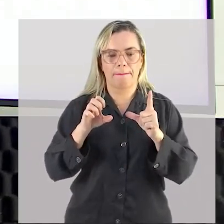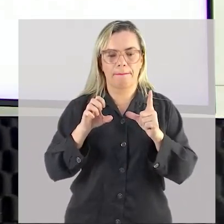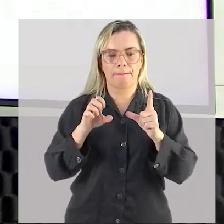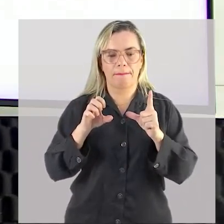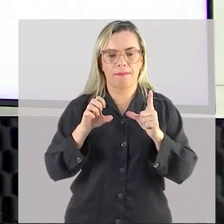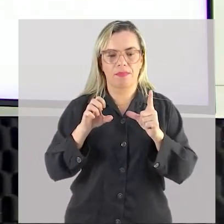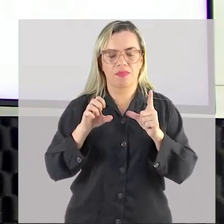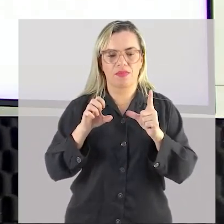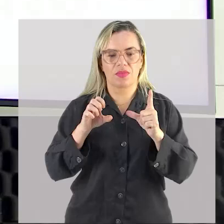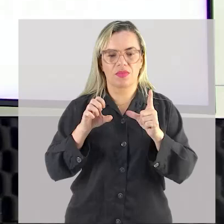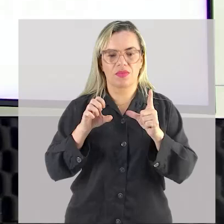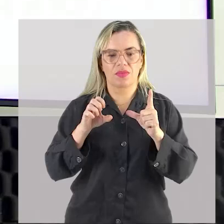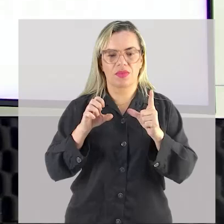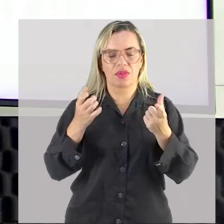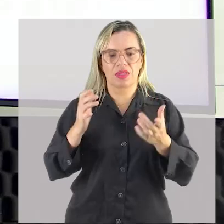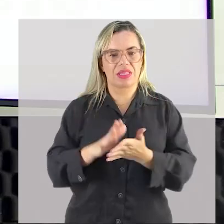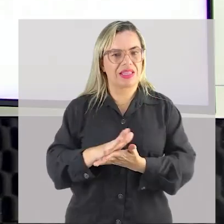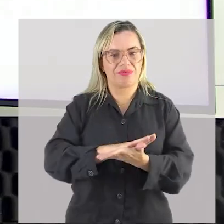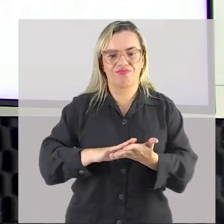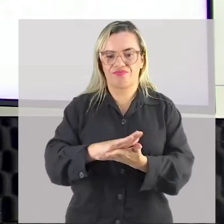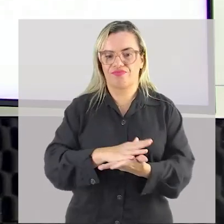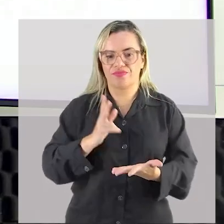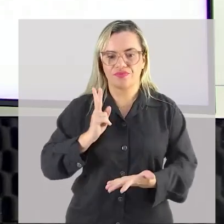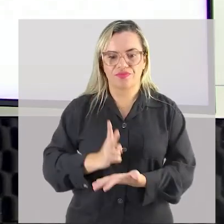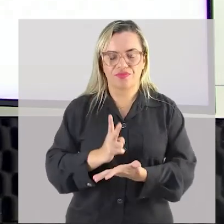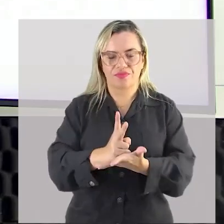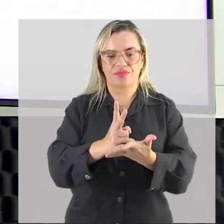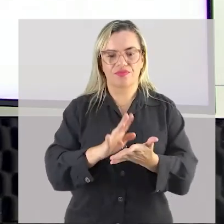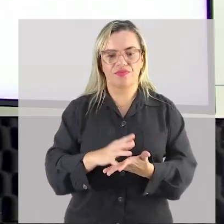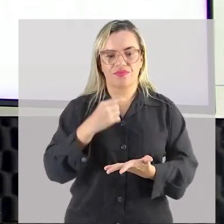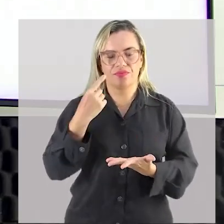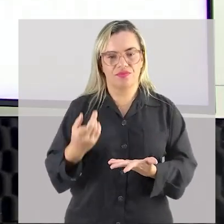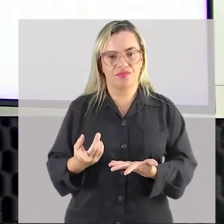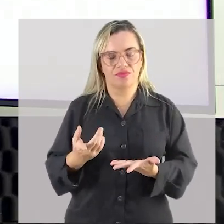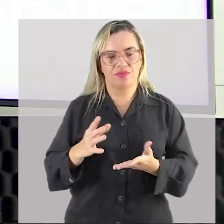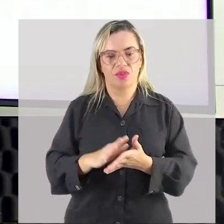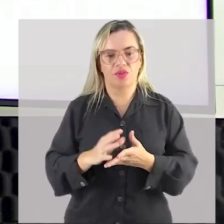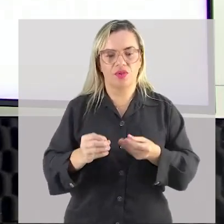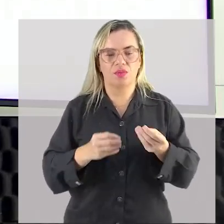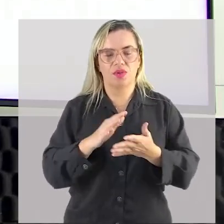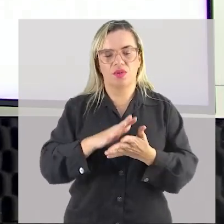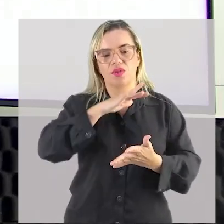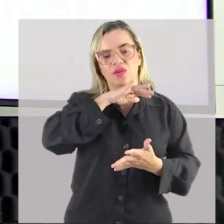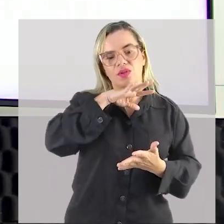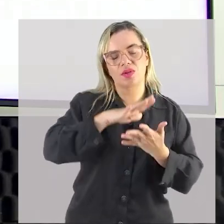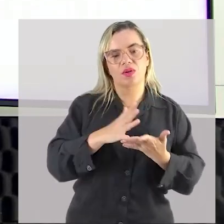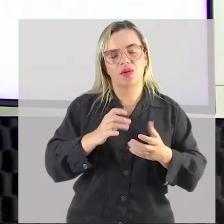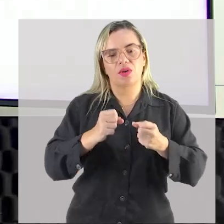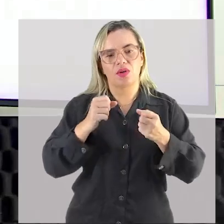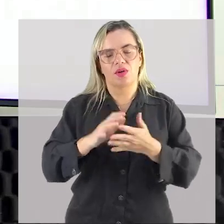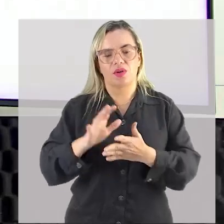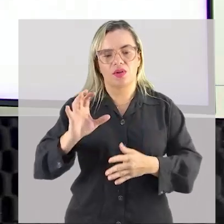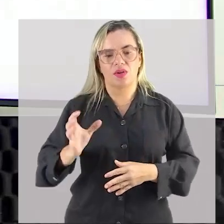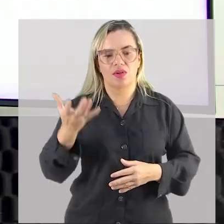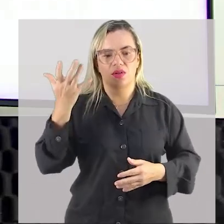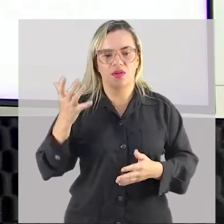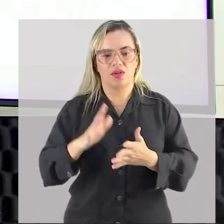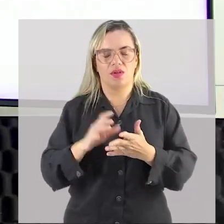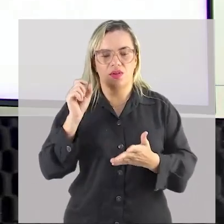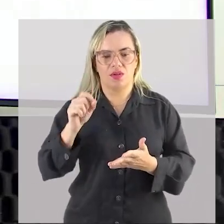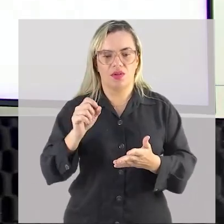cure ou seja nada é eterno então uma um uma coisa ruim que possa te acontecer que possa me